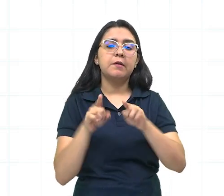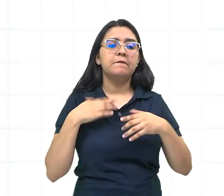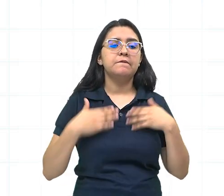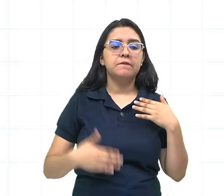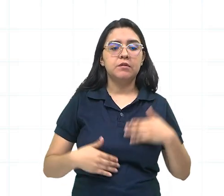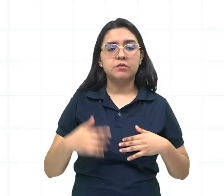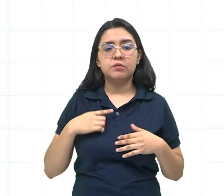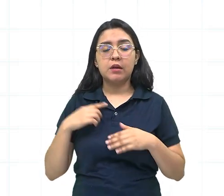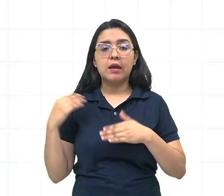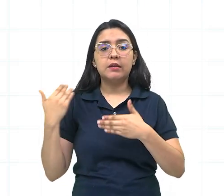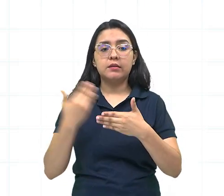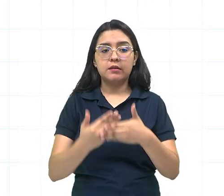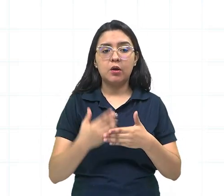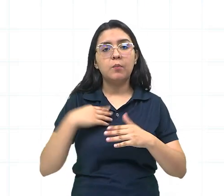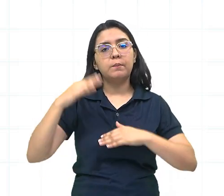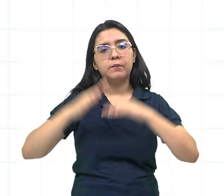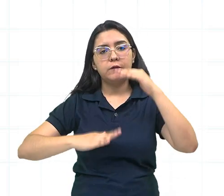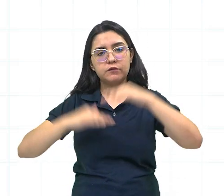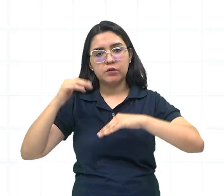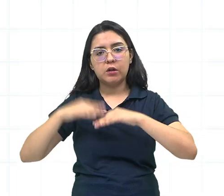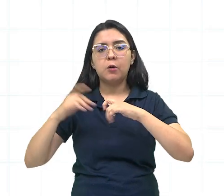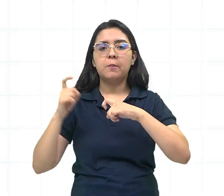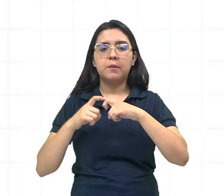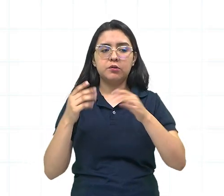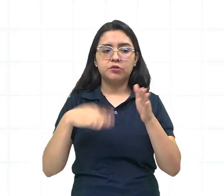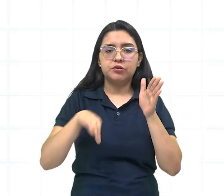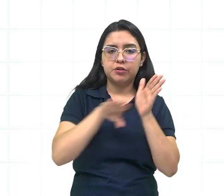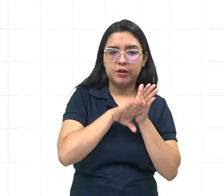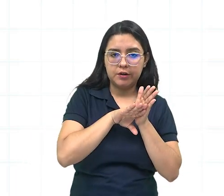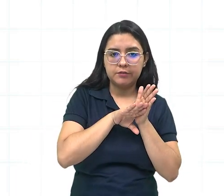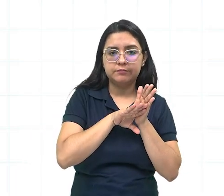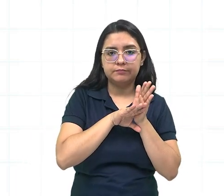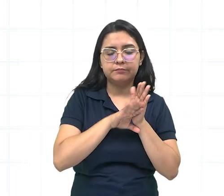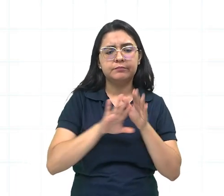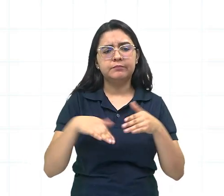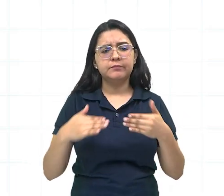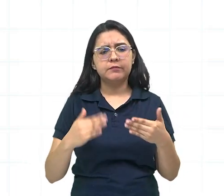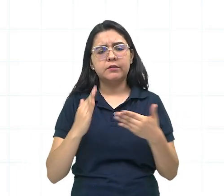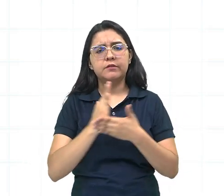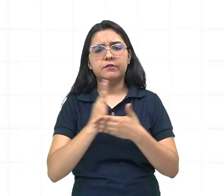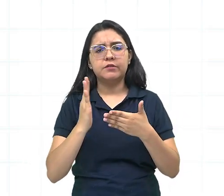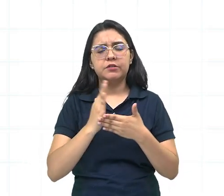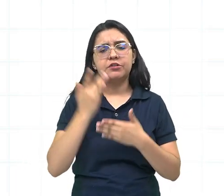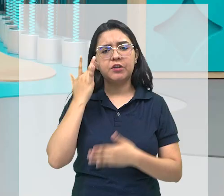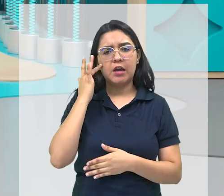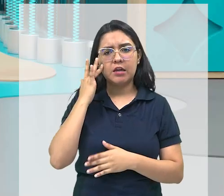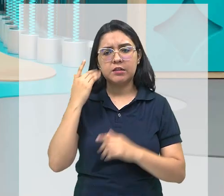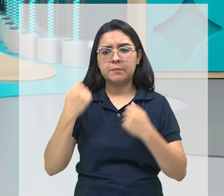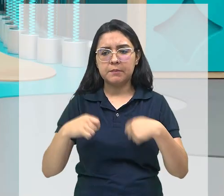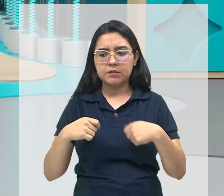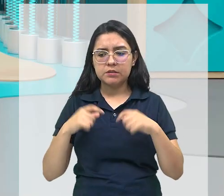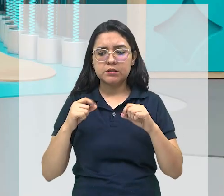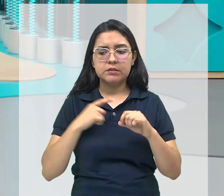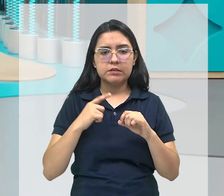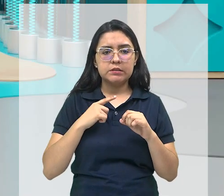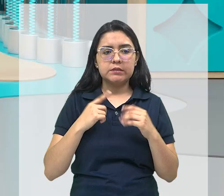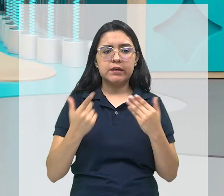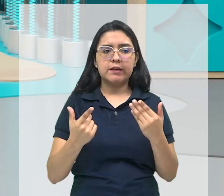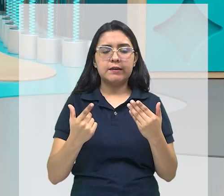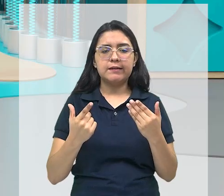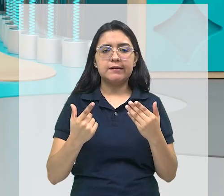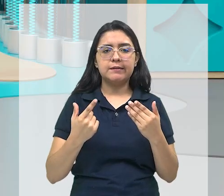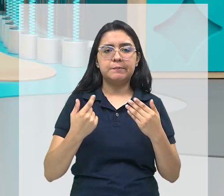ajuda profissional. É isso mesmo, muitas vezes a gente acha que tem que fazer grandes coisas, mas nem sempre